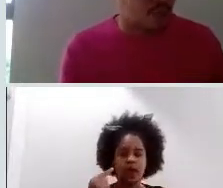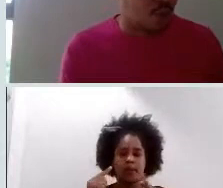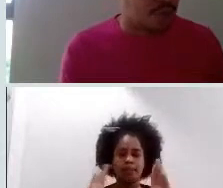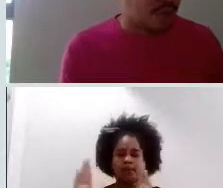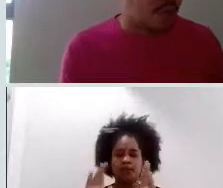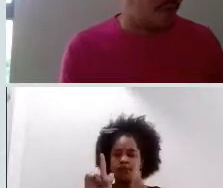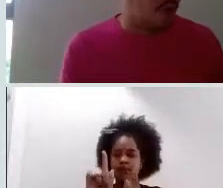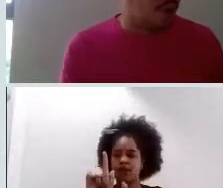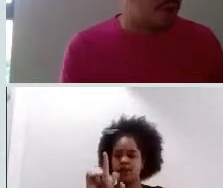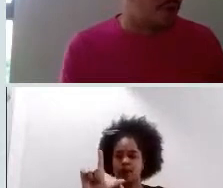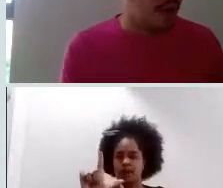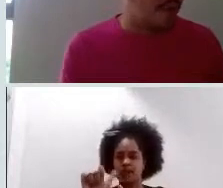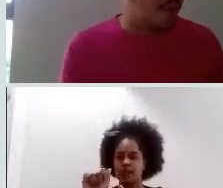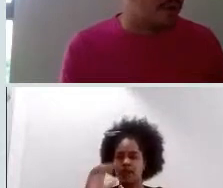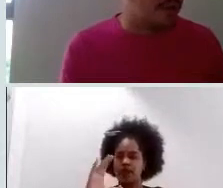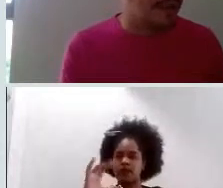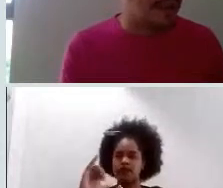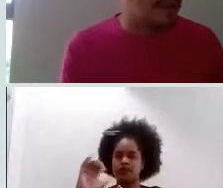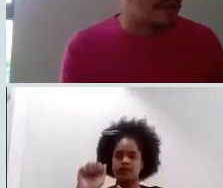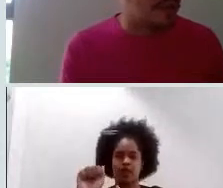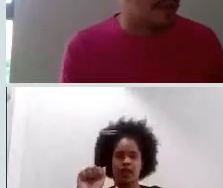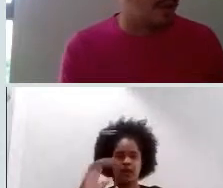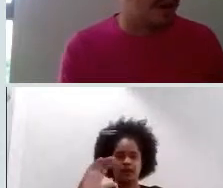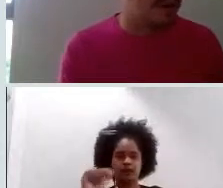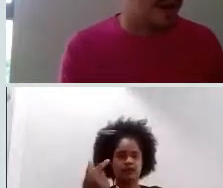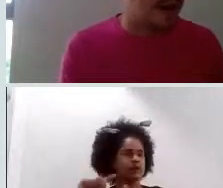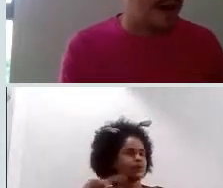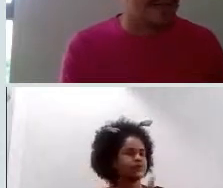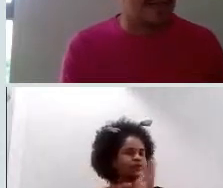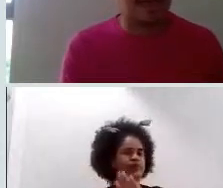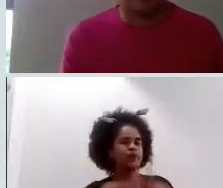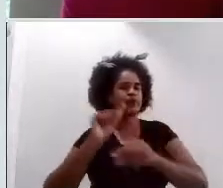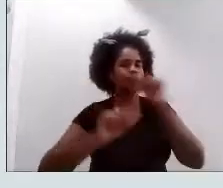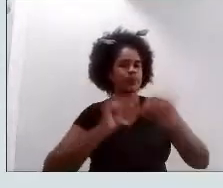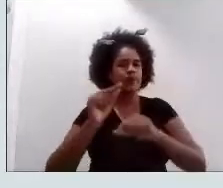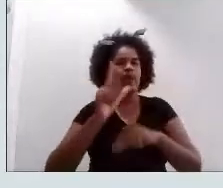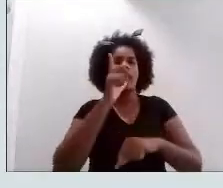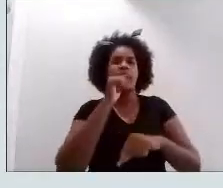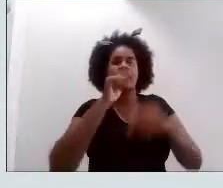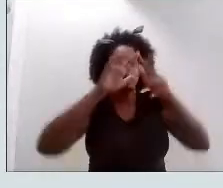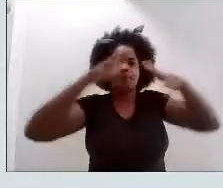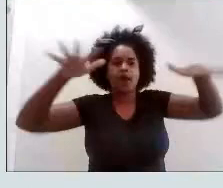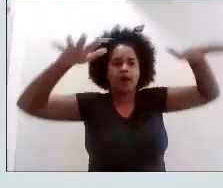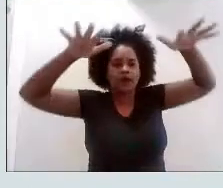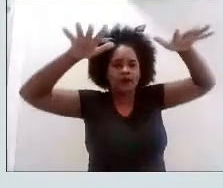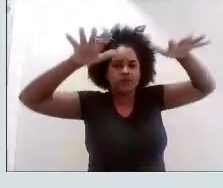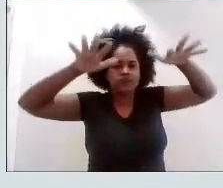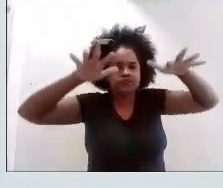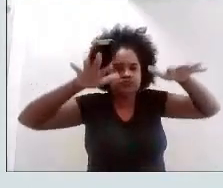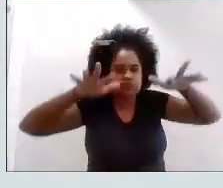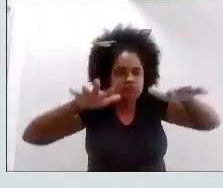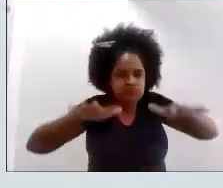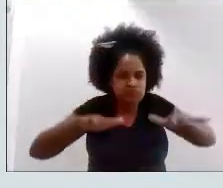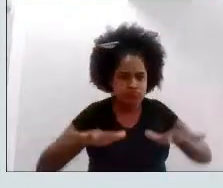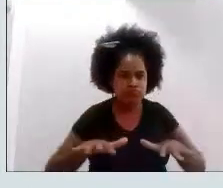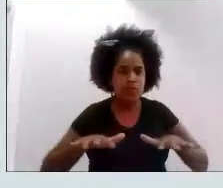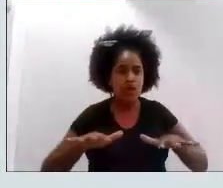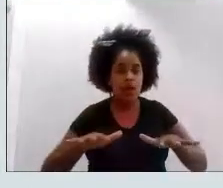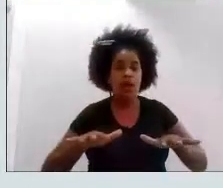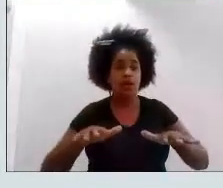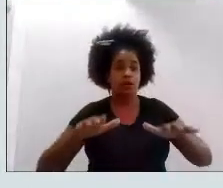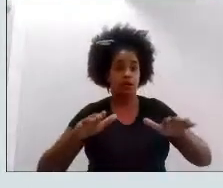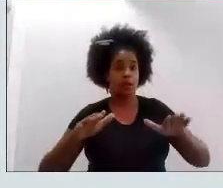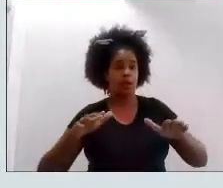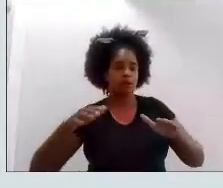mar baixou e formou-se uma ponte de terra e gelo entre a Ásia e a América do Norte. Posteriormente, com